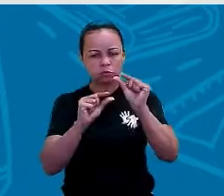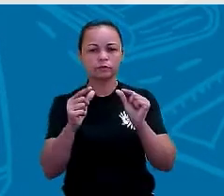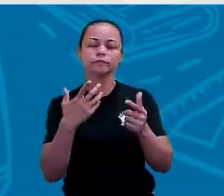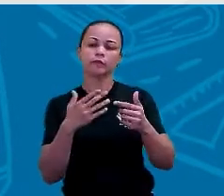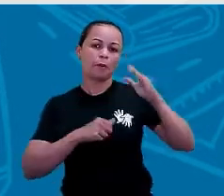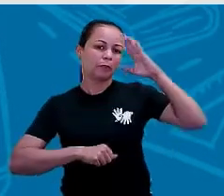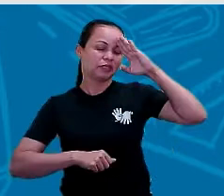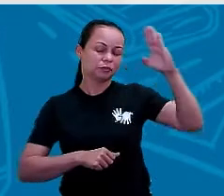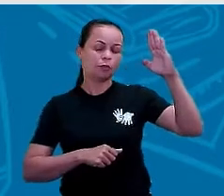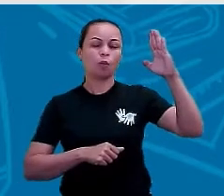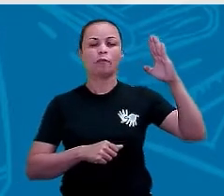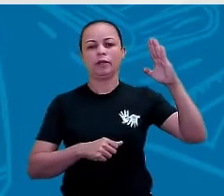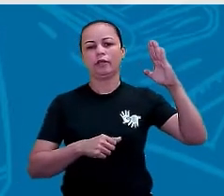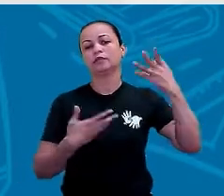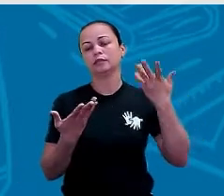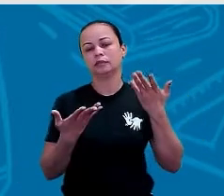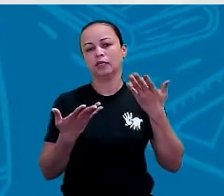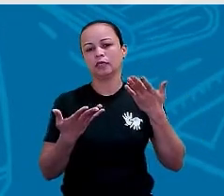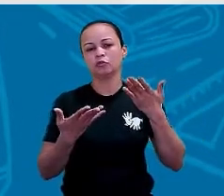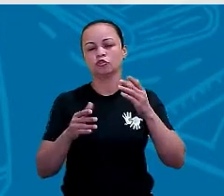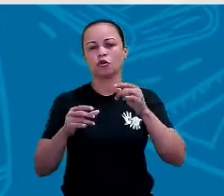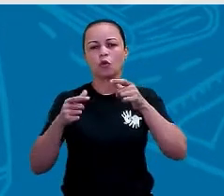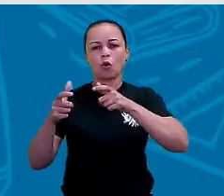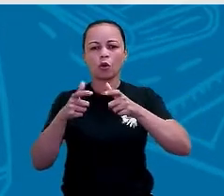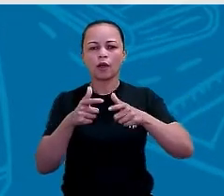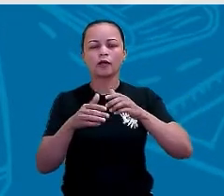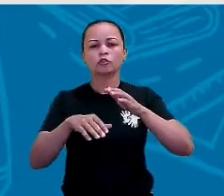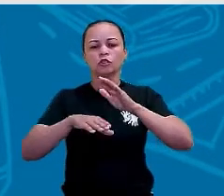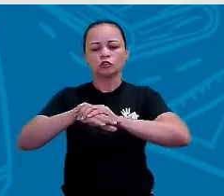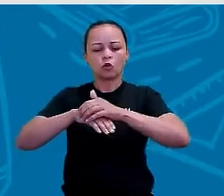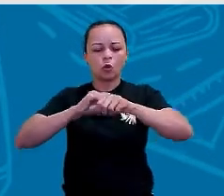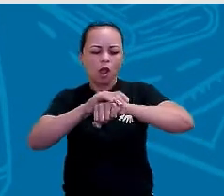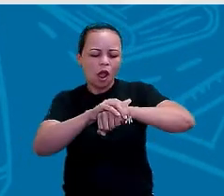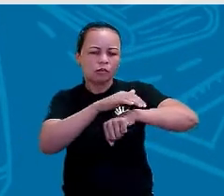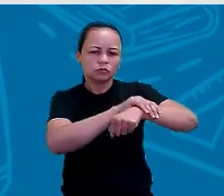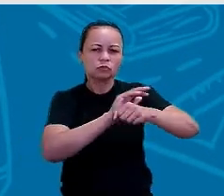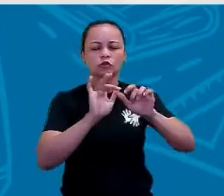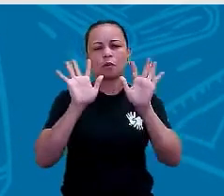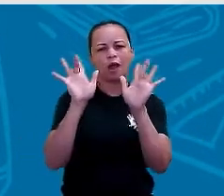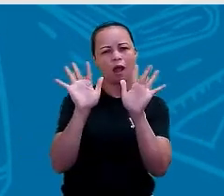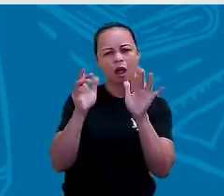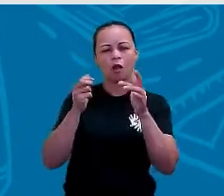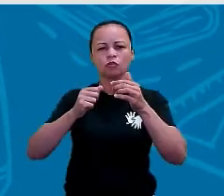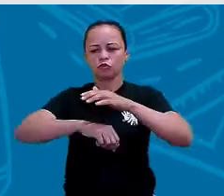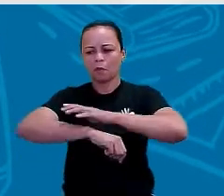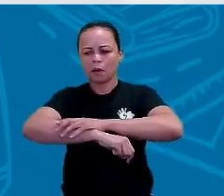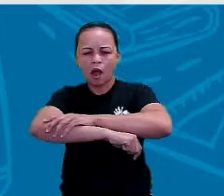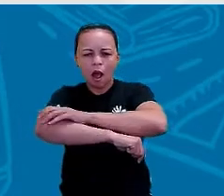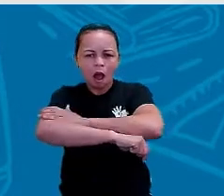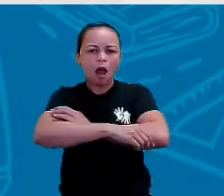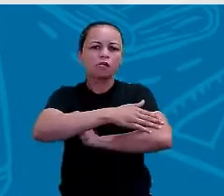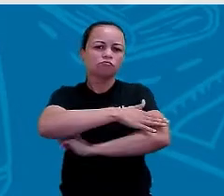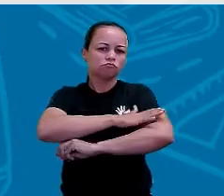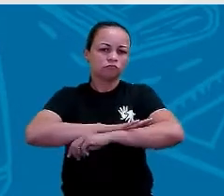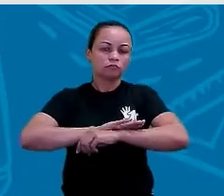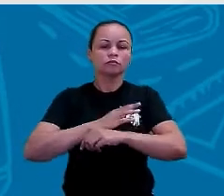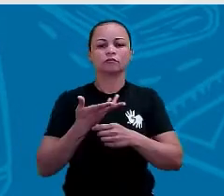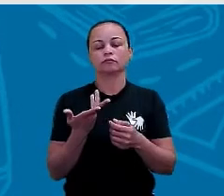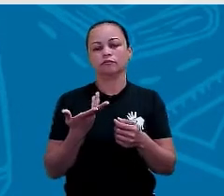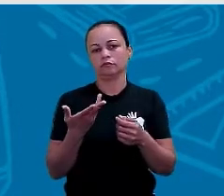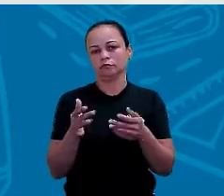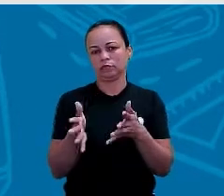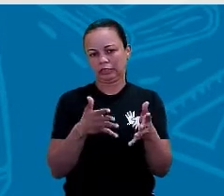nós tocamos em objetos, né? Nas nossas mãos, nos nossos braços, né? Muitas vezes nas